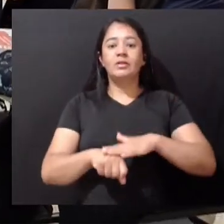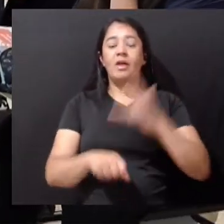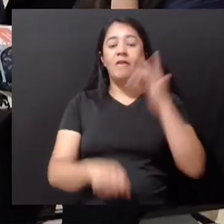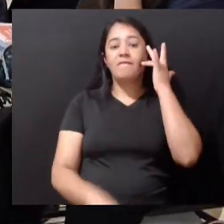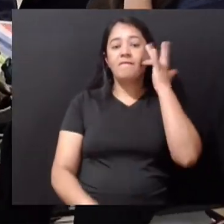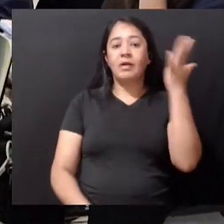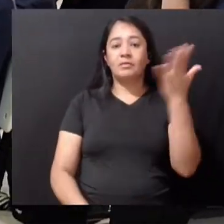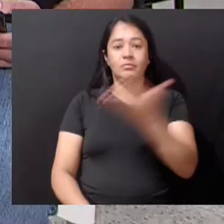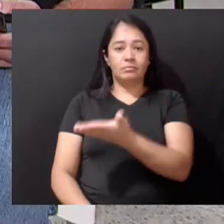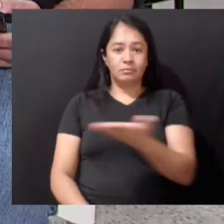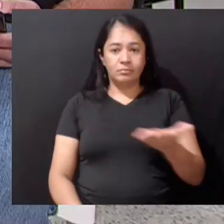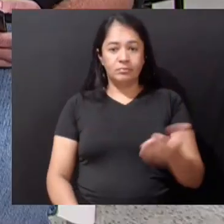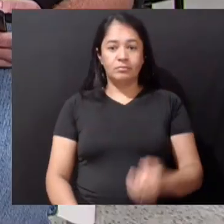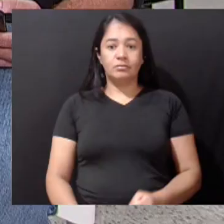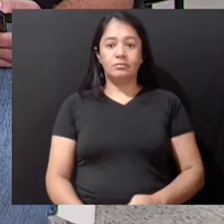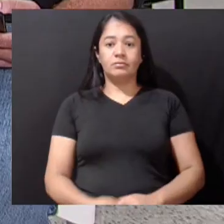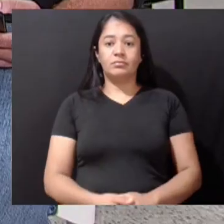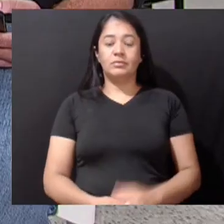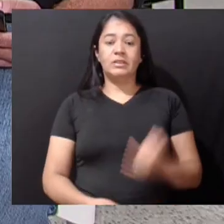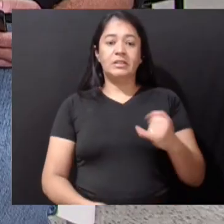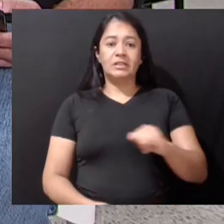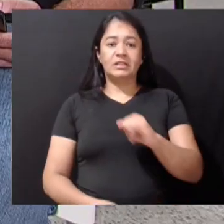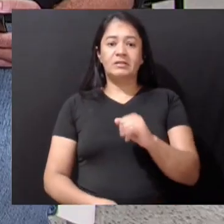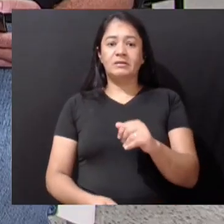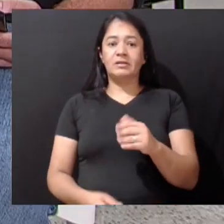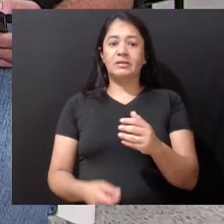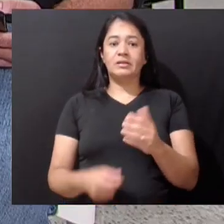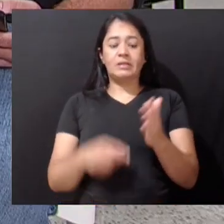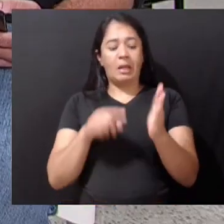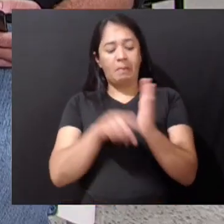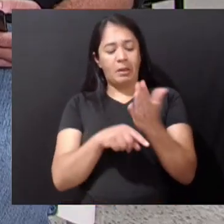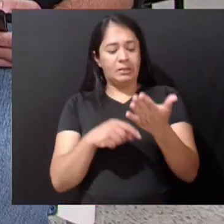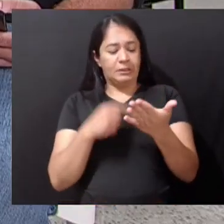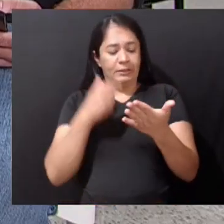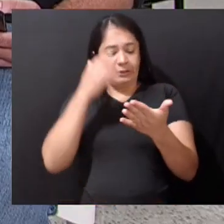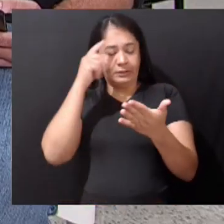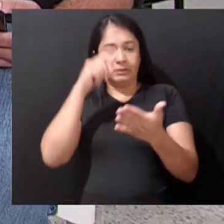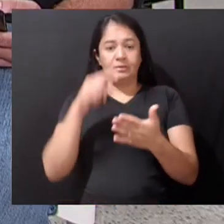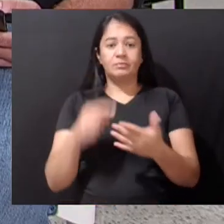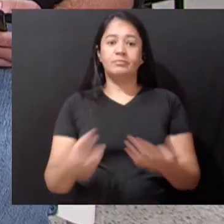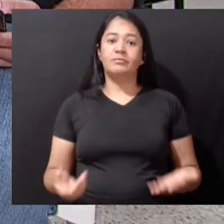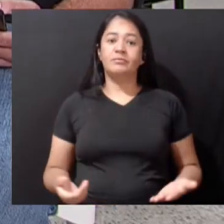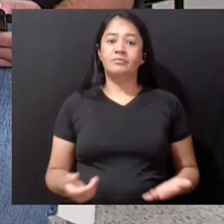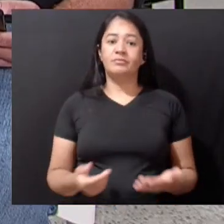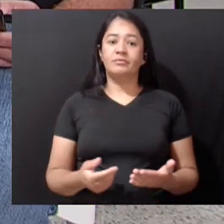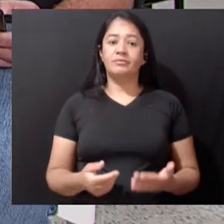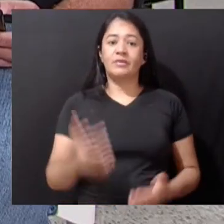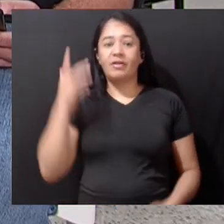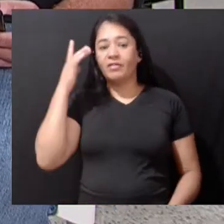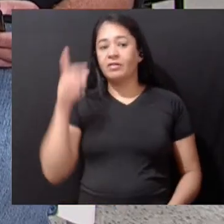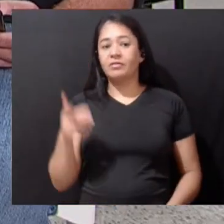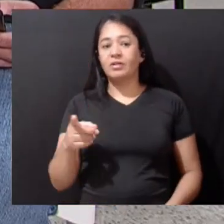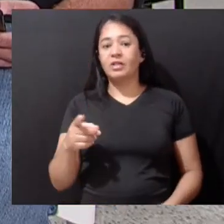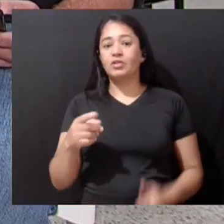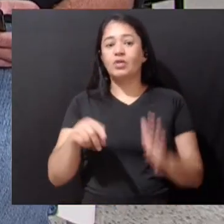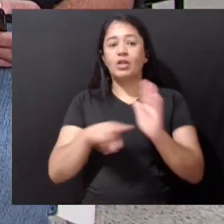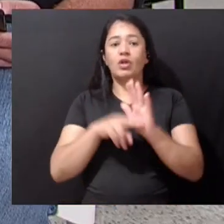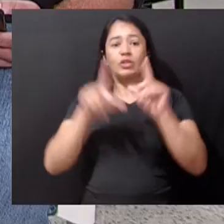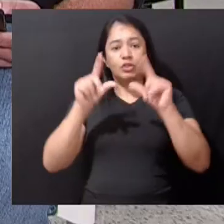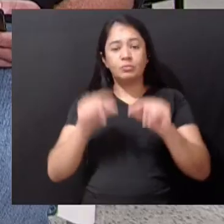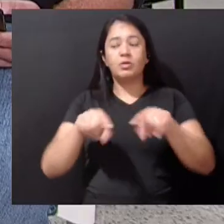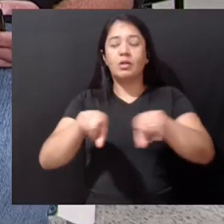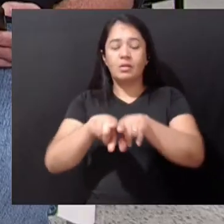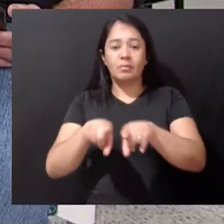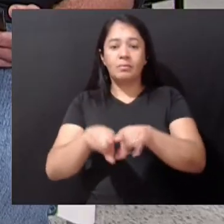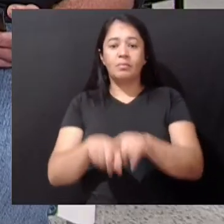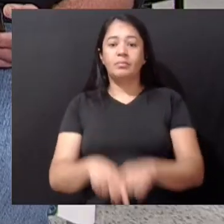Então, se você ficar preso nas questões ou acaba fazendo uma muito difícil e deixando uma fácil, a sua nota acaba baixando um pouco mais. Então, quanto